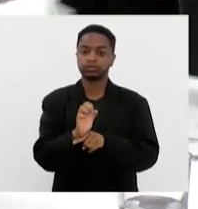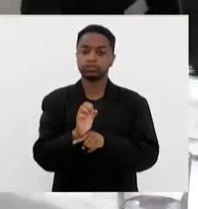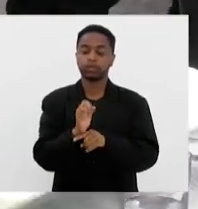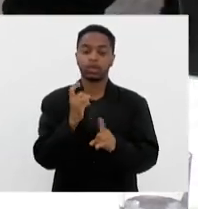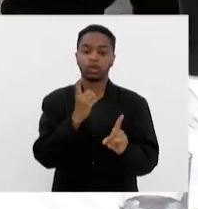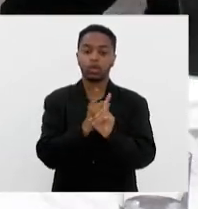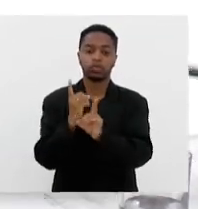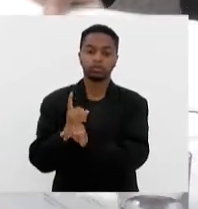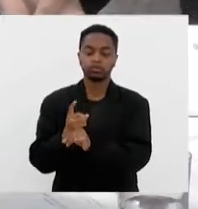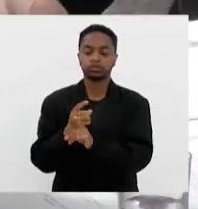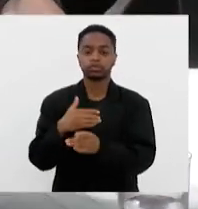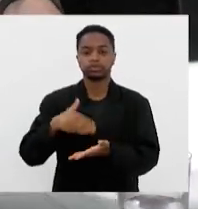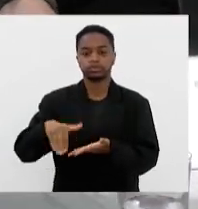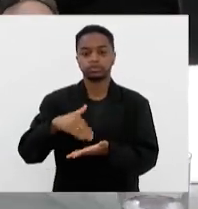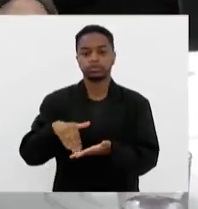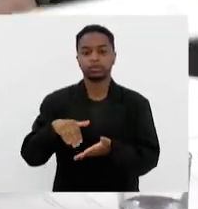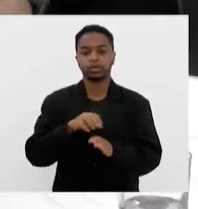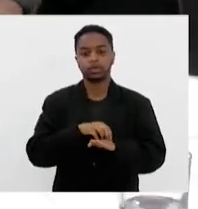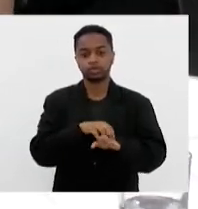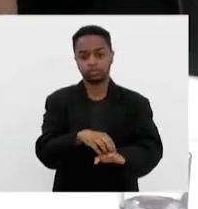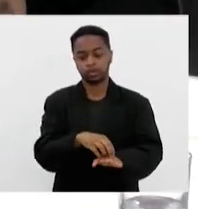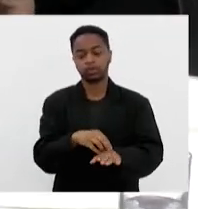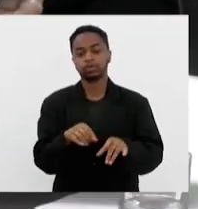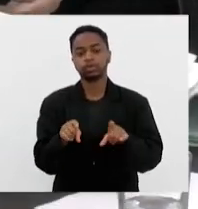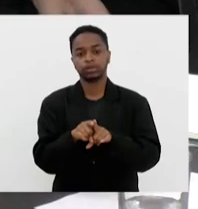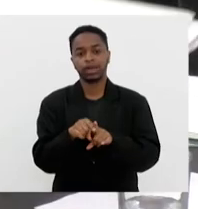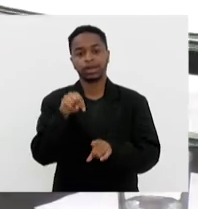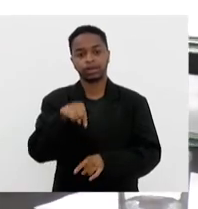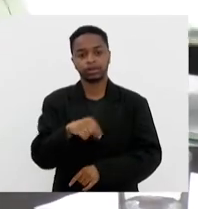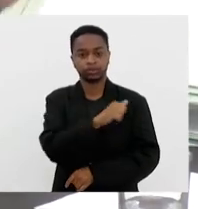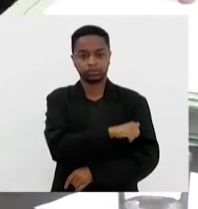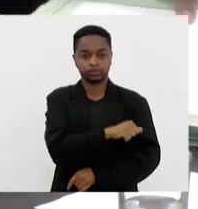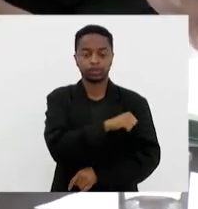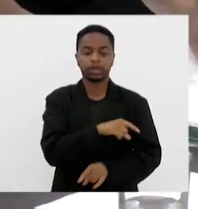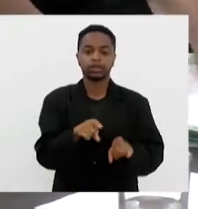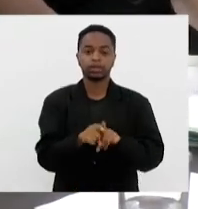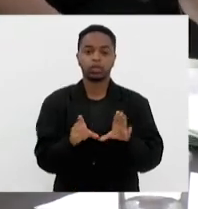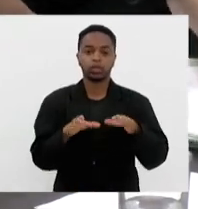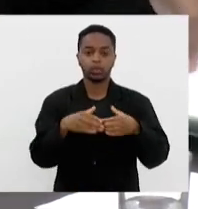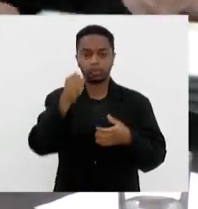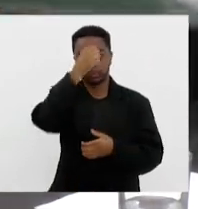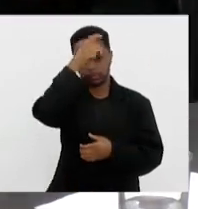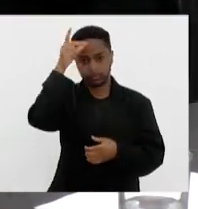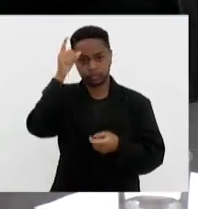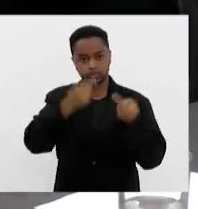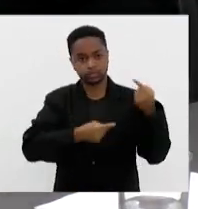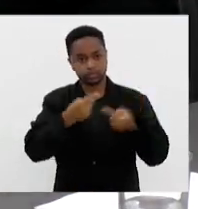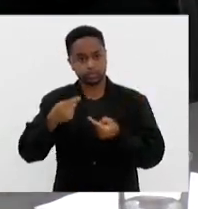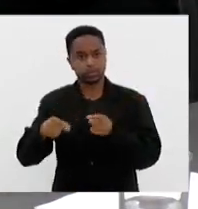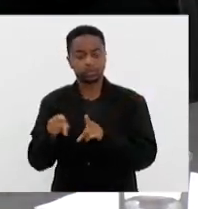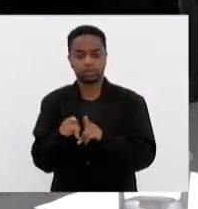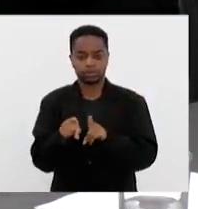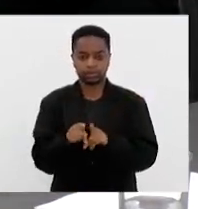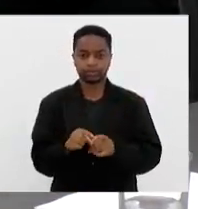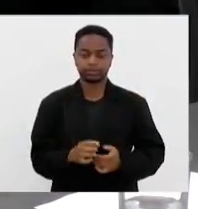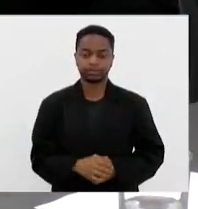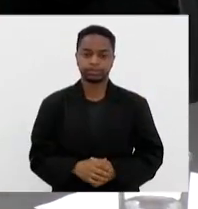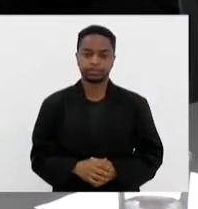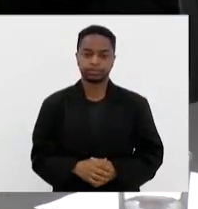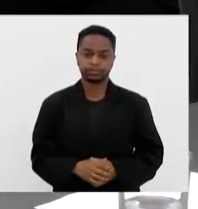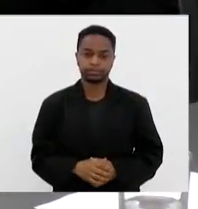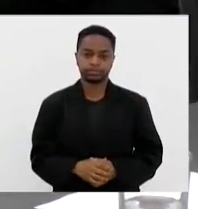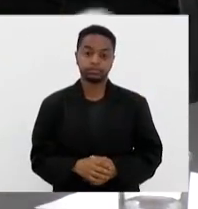de Janeiro, e a Frente Nacional de Prefeitos também está promovendo a discussão. É outra discussão que perpassa a matéria anterior.